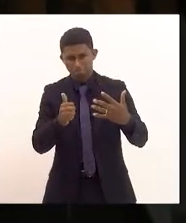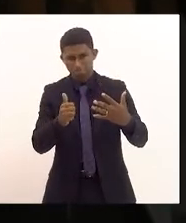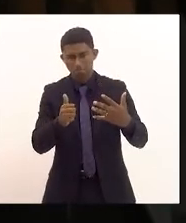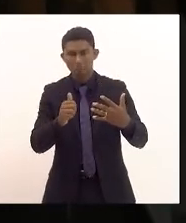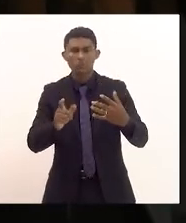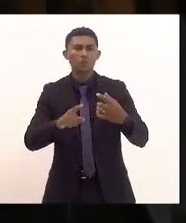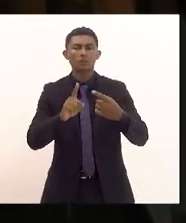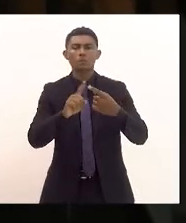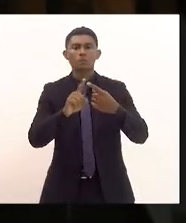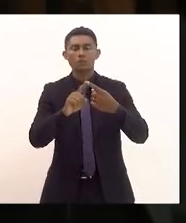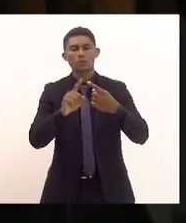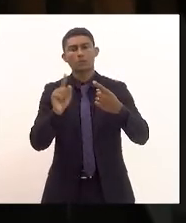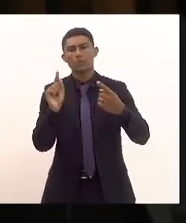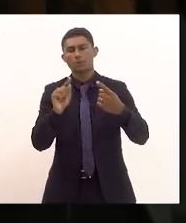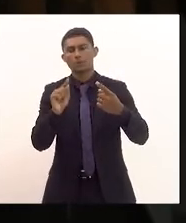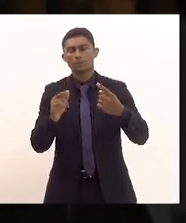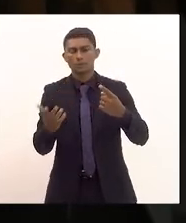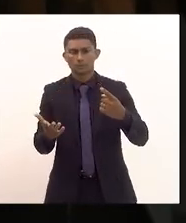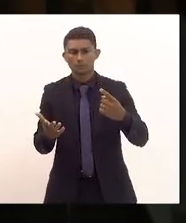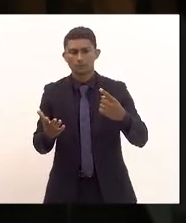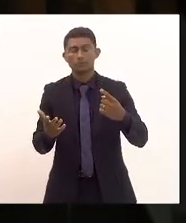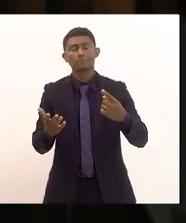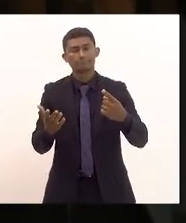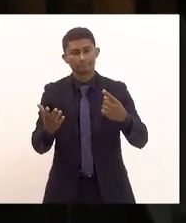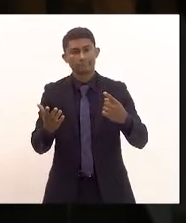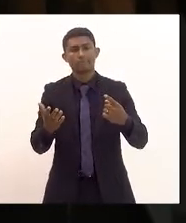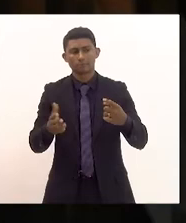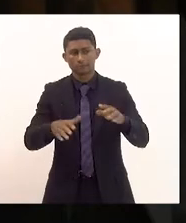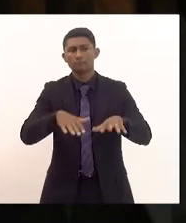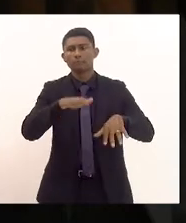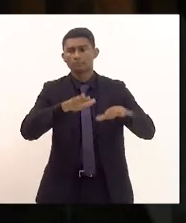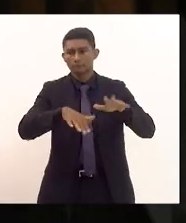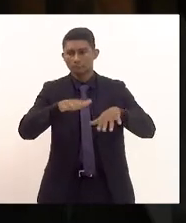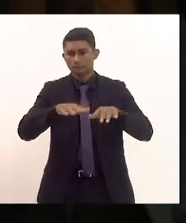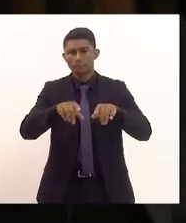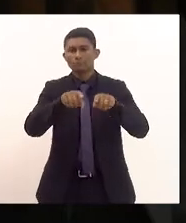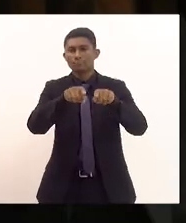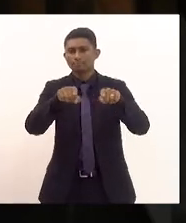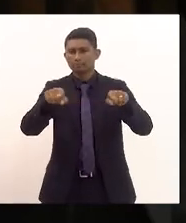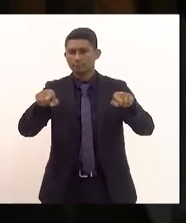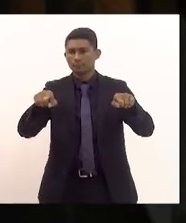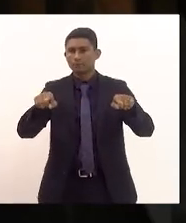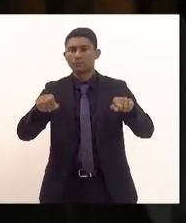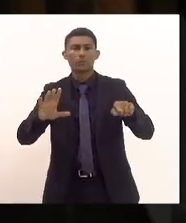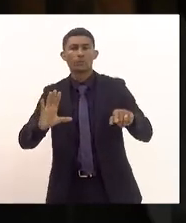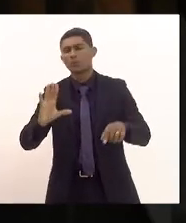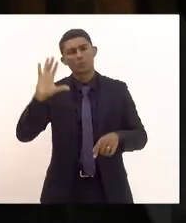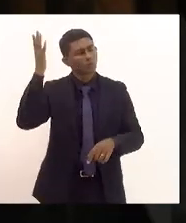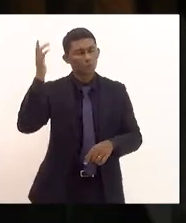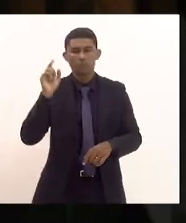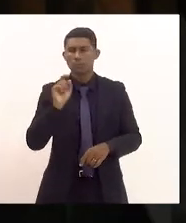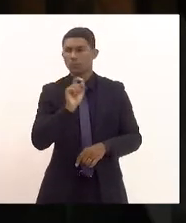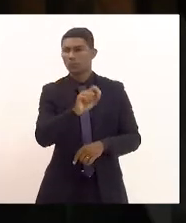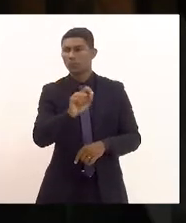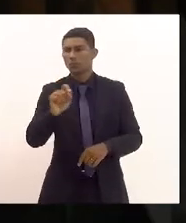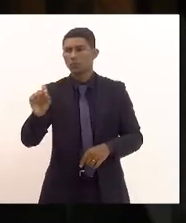oi oi mesmo é muito comum haver pagamento